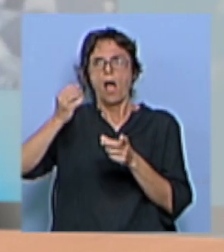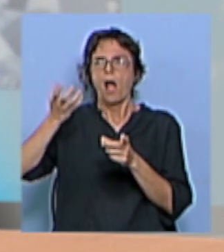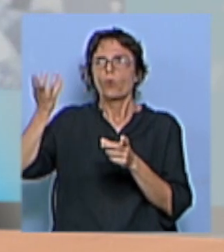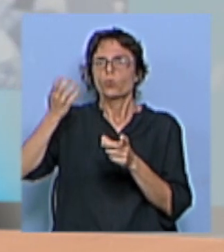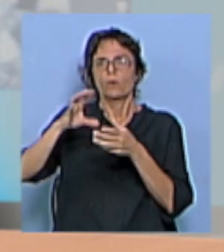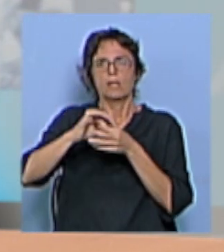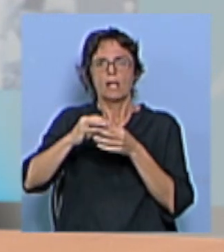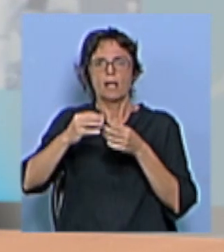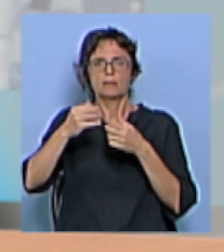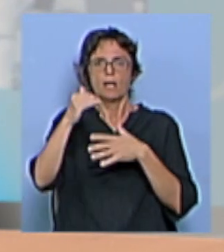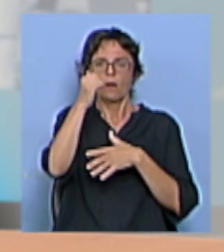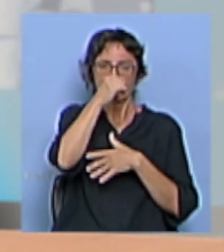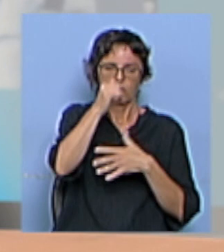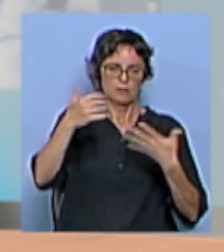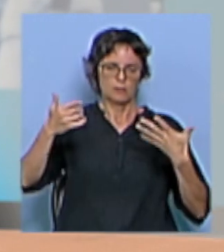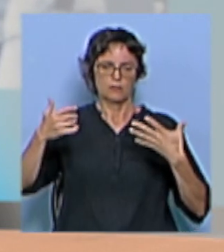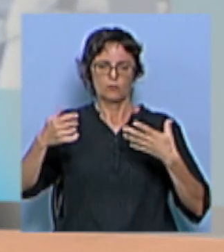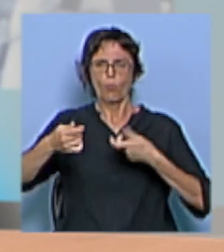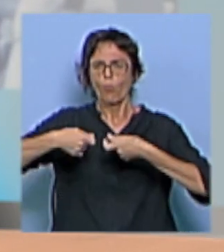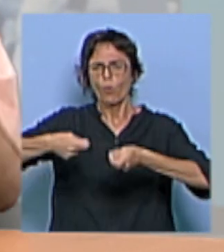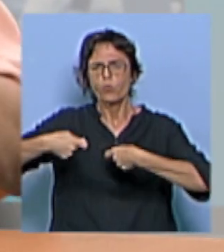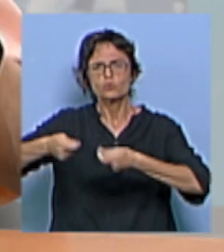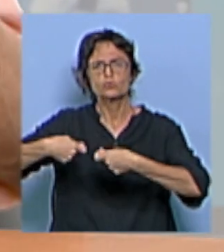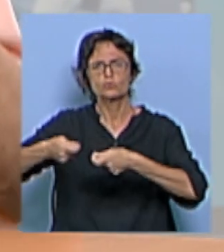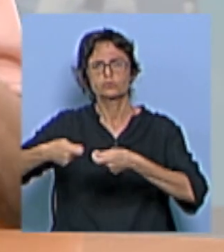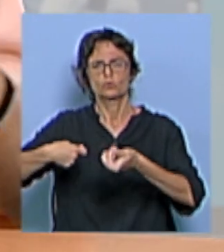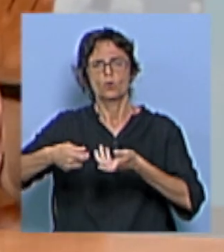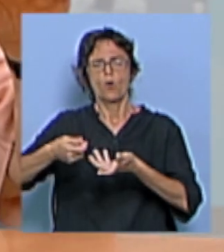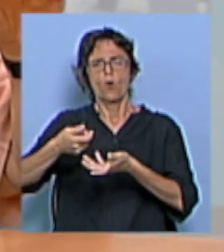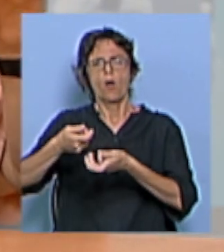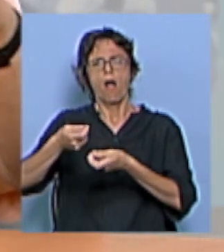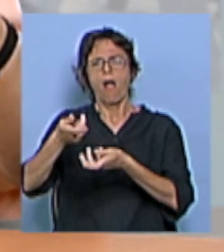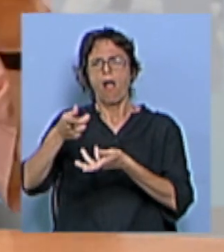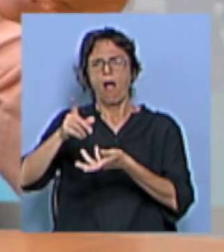tão forte, digamos, a inércia que ela criou ainda é tão